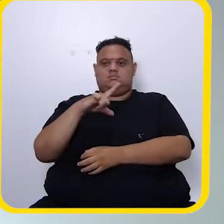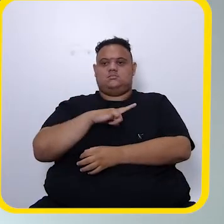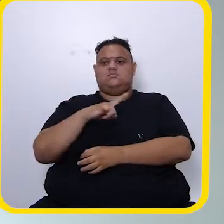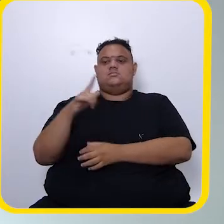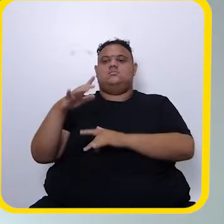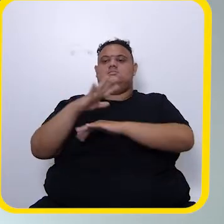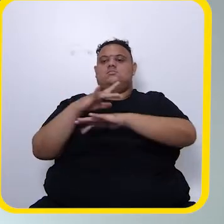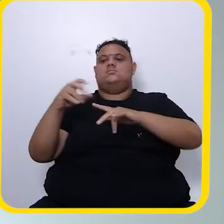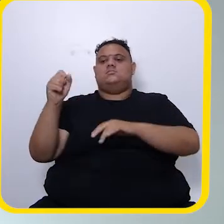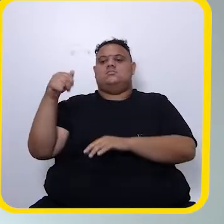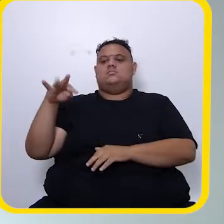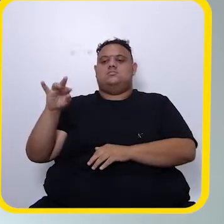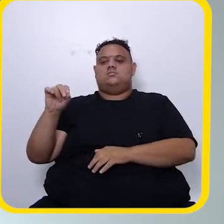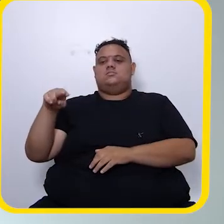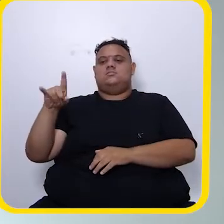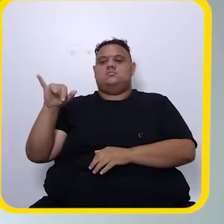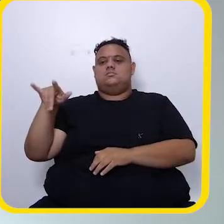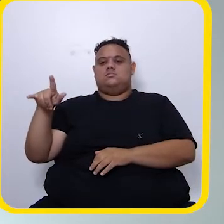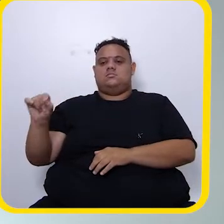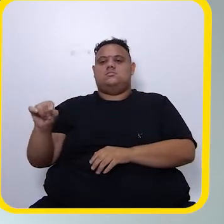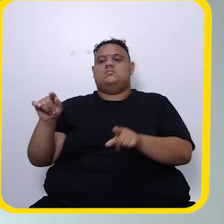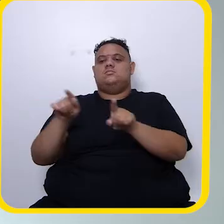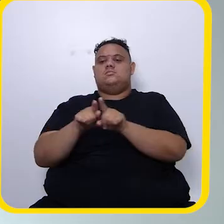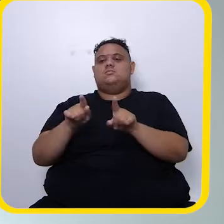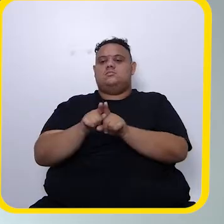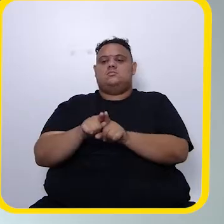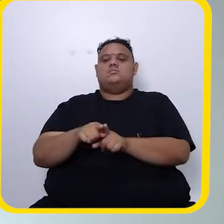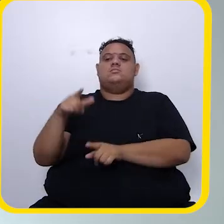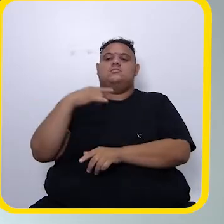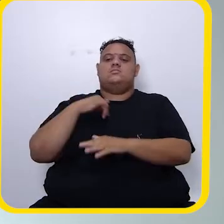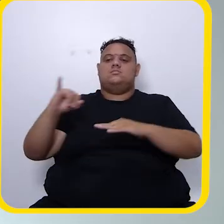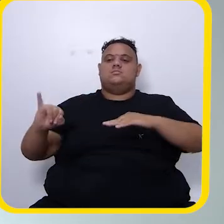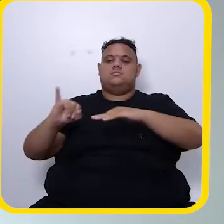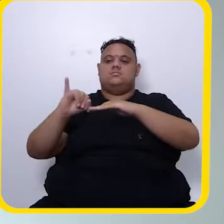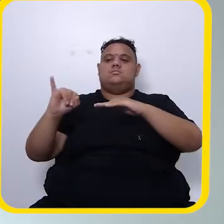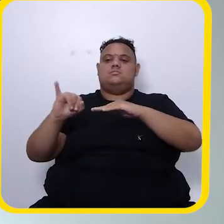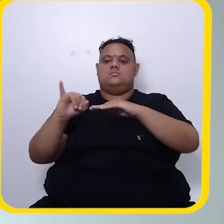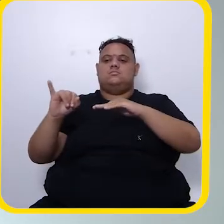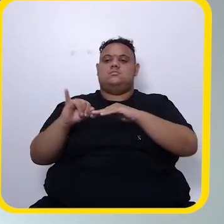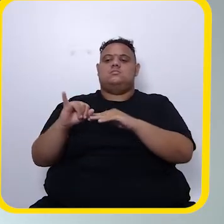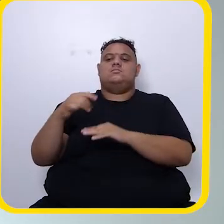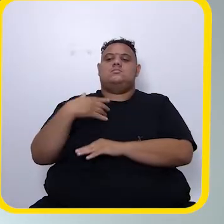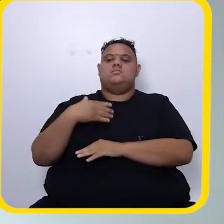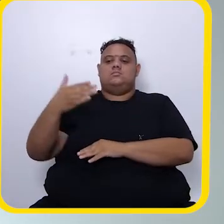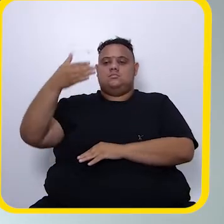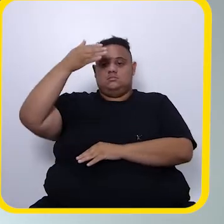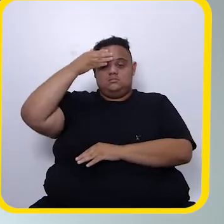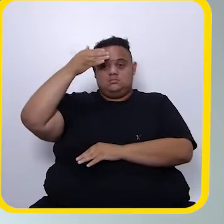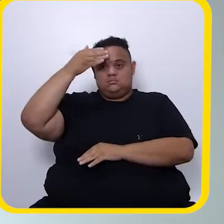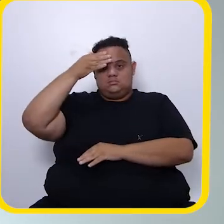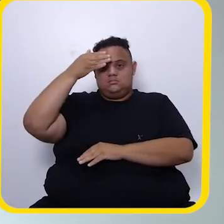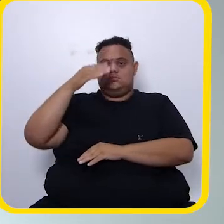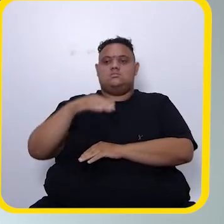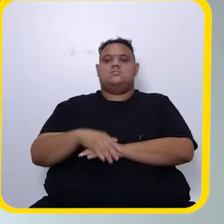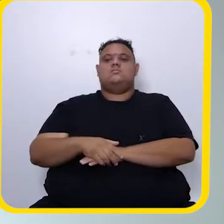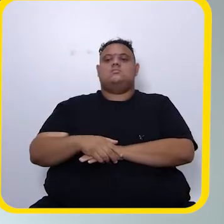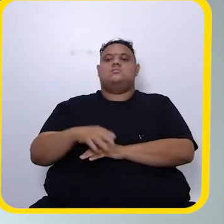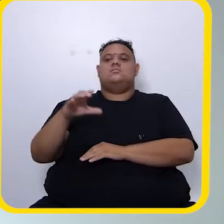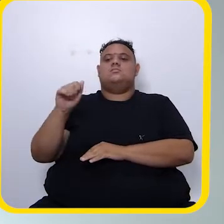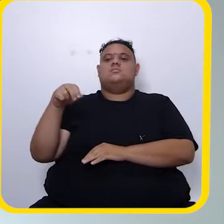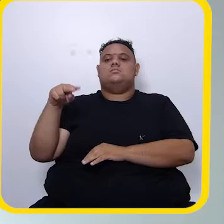a cidade de Santo Domingo, na República Dominicana, Porto Príncipe, no Haiti, Santiago de Cuba, né,